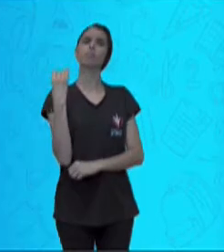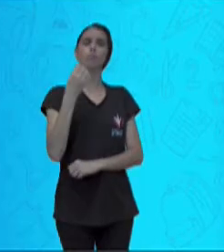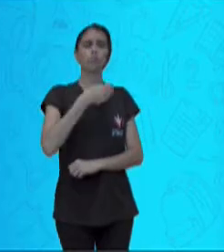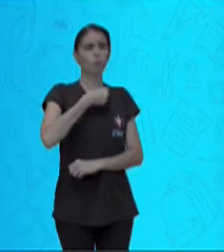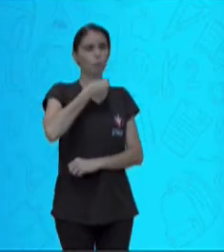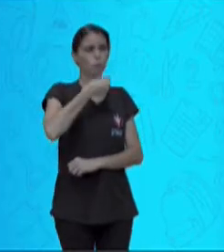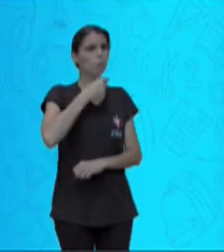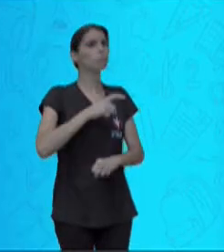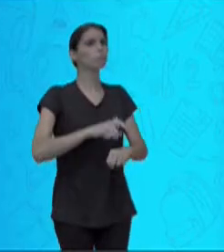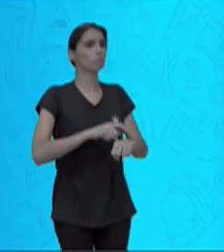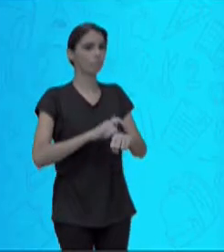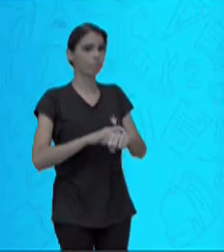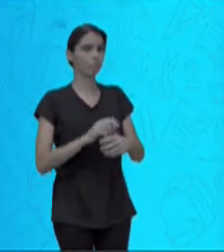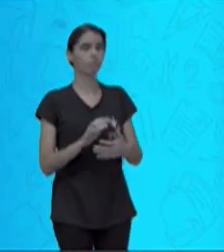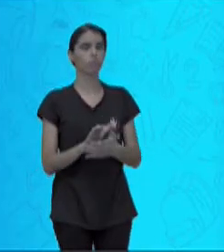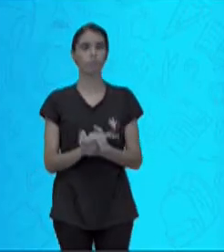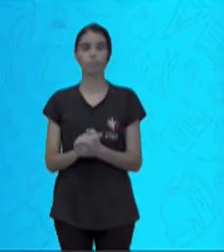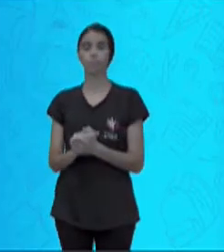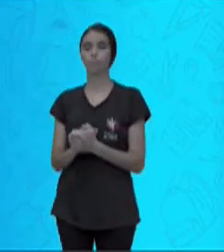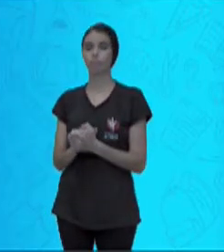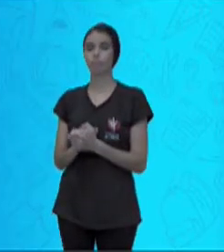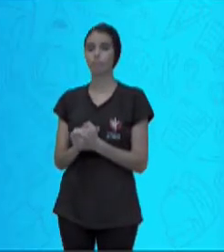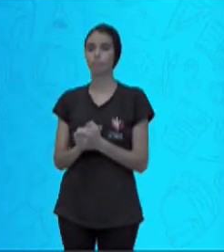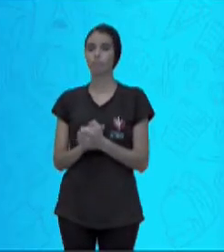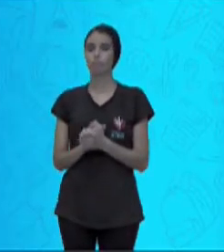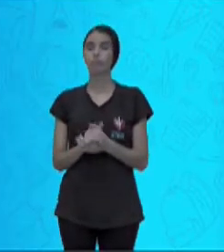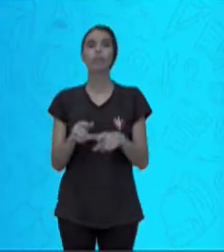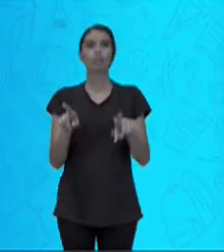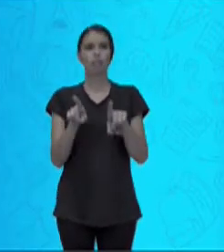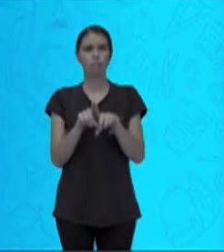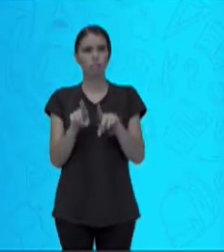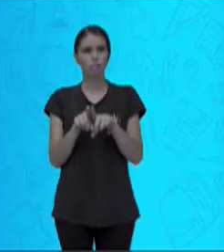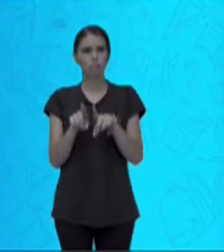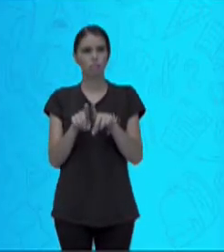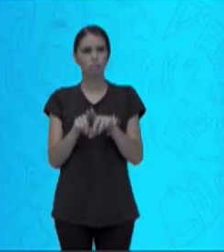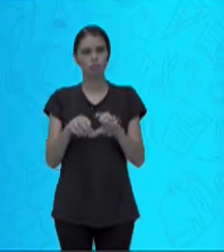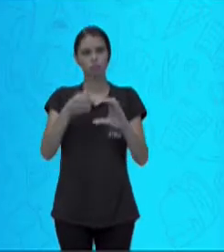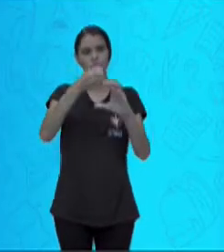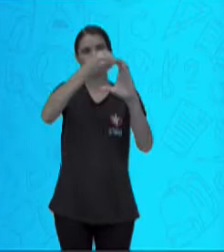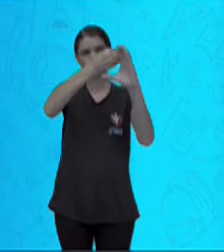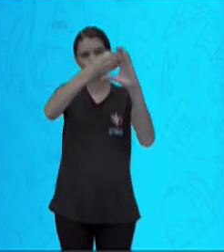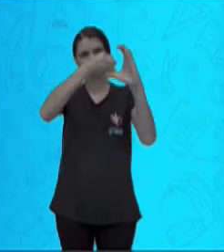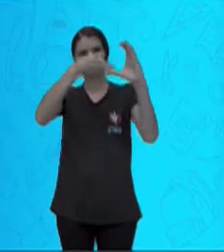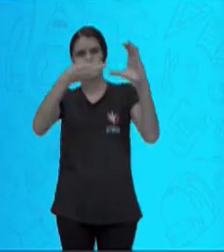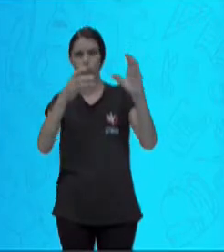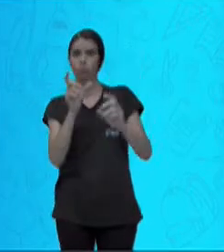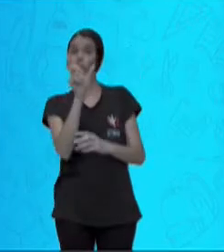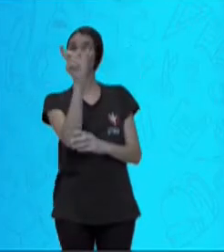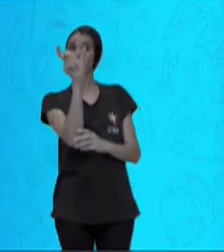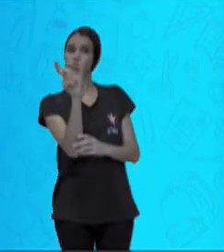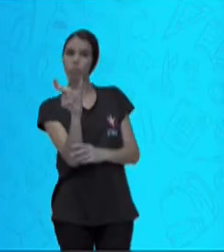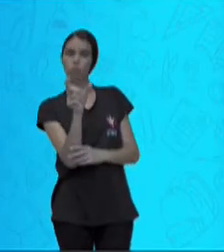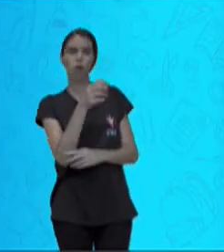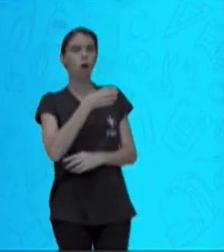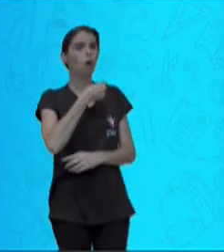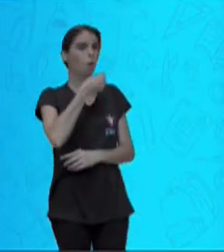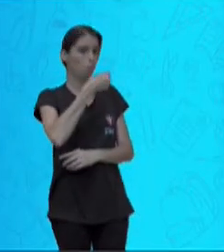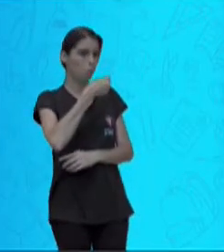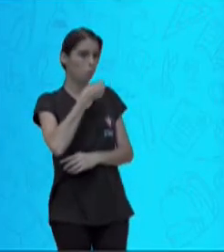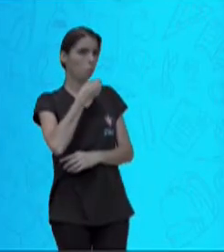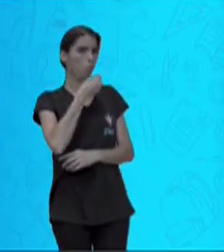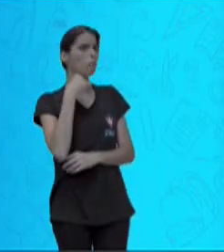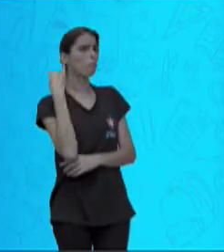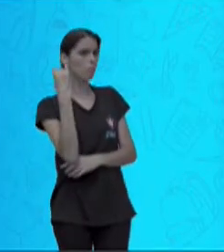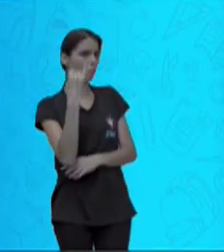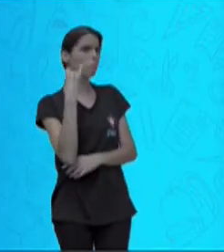como também se destaca o perfil do entrevistado, sua experiência profissional e o seu domínio em relação